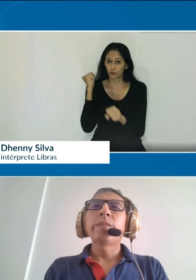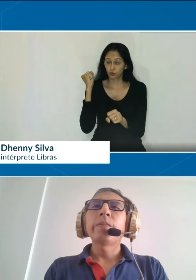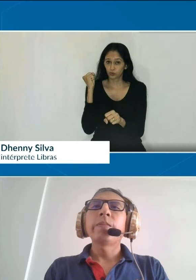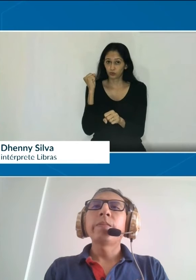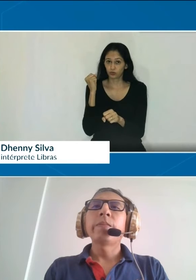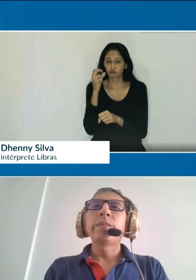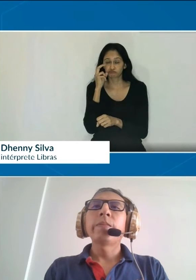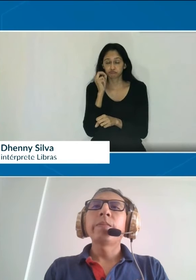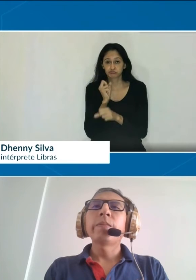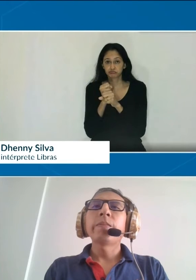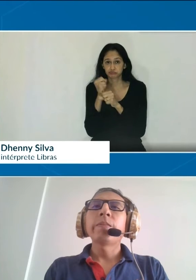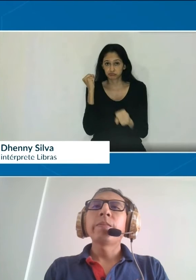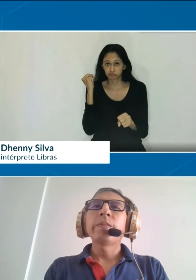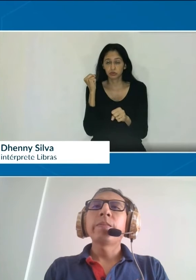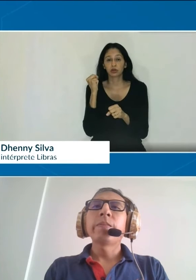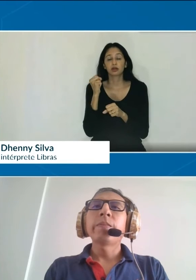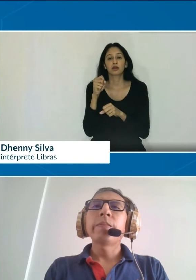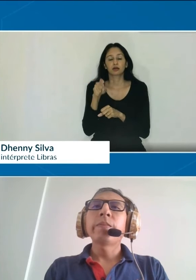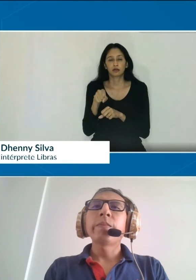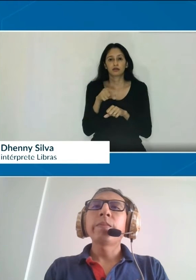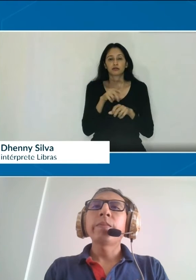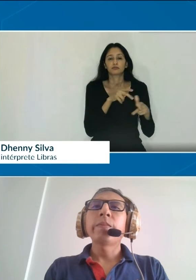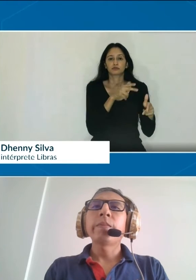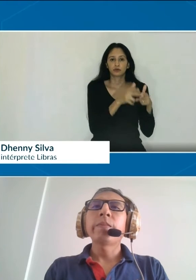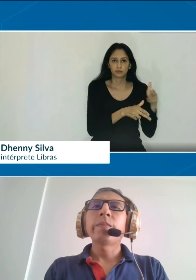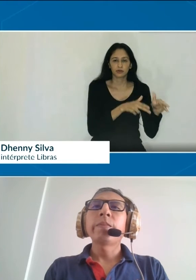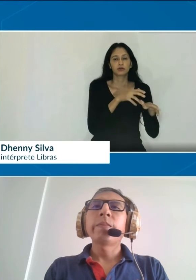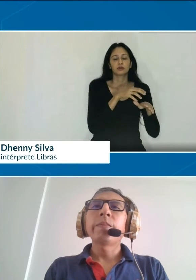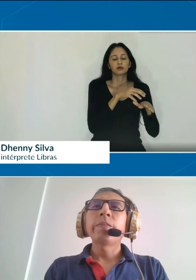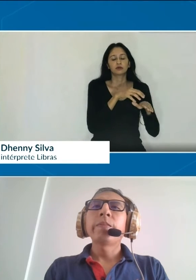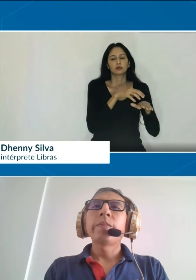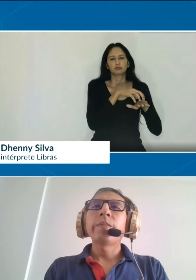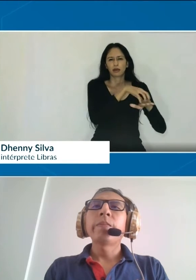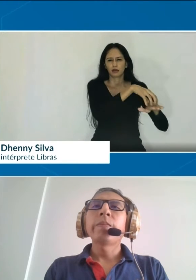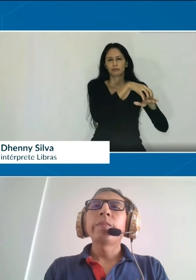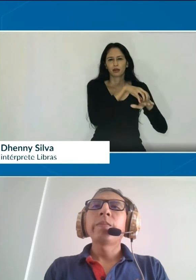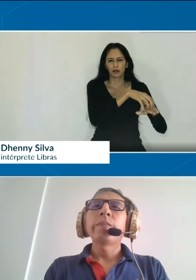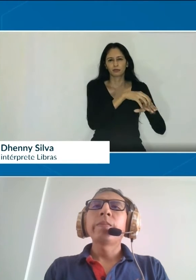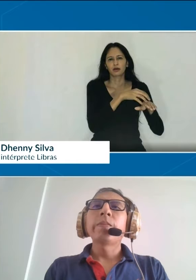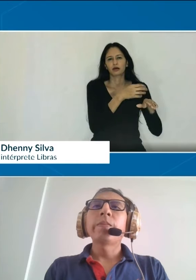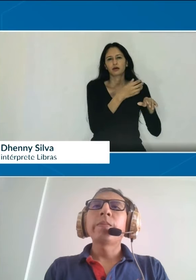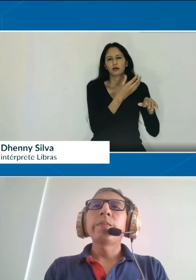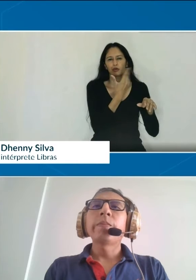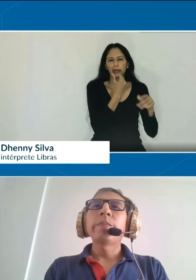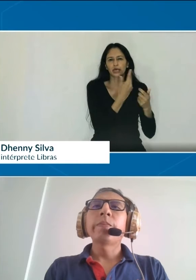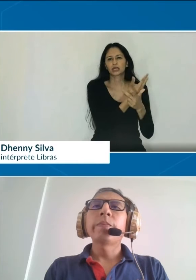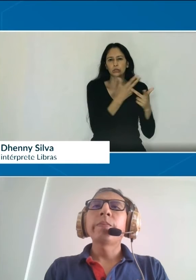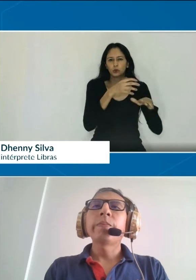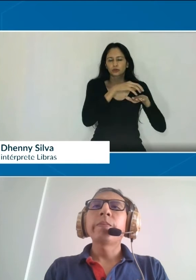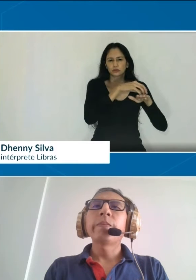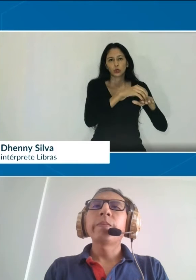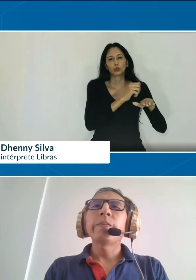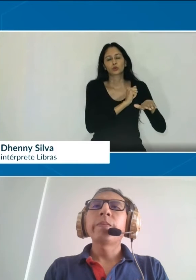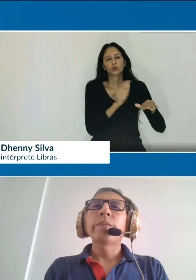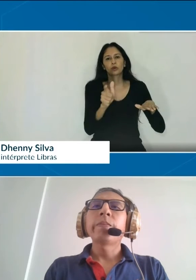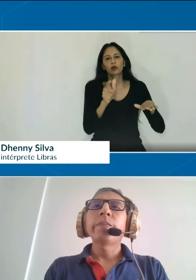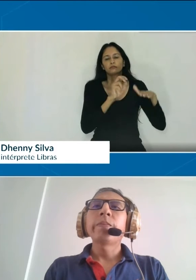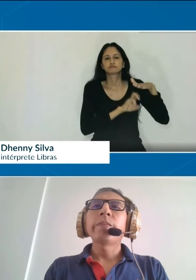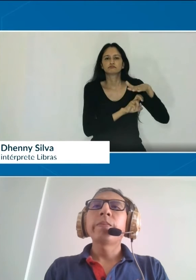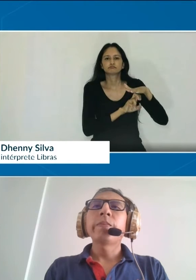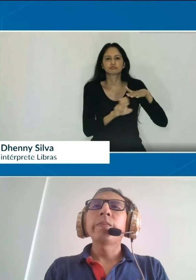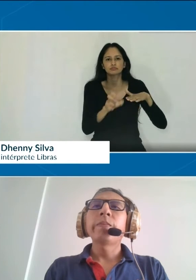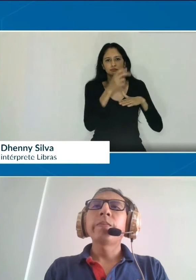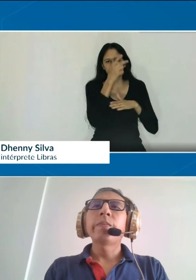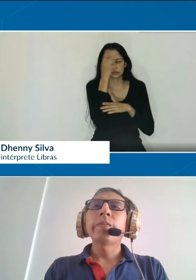investir, me parece, no transporte ferroviário para cargas do que para passageiros. E aí a Poliana também falou que a